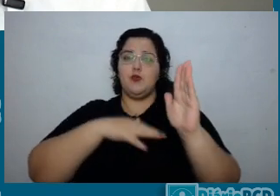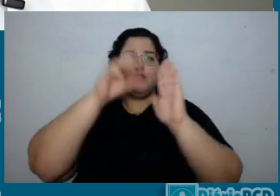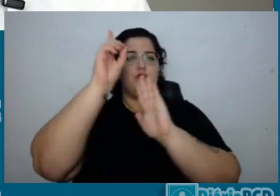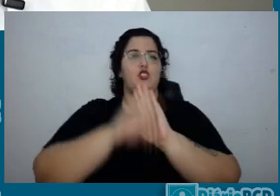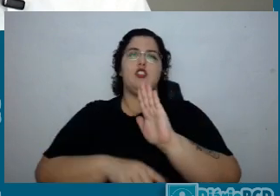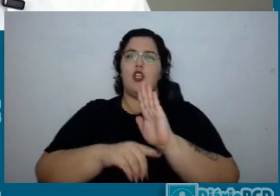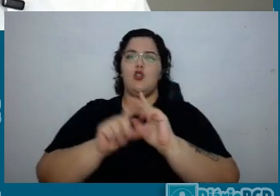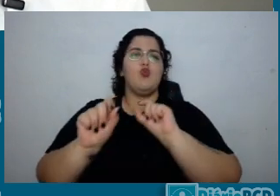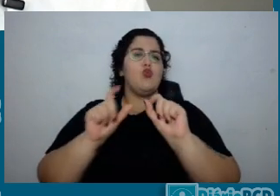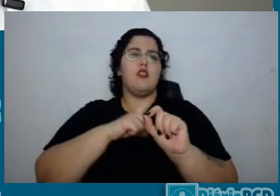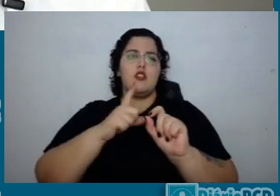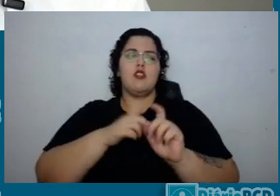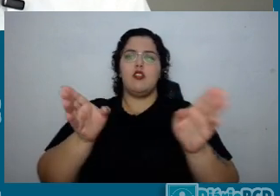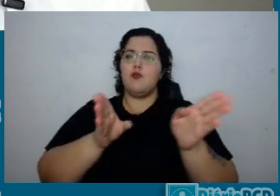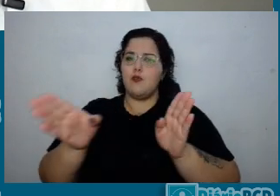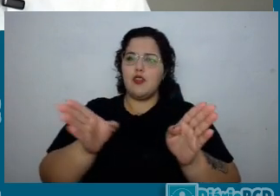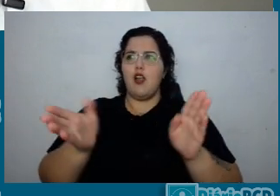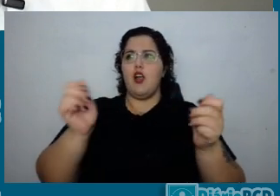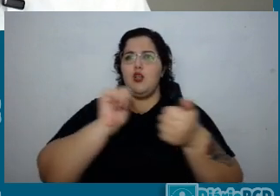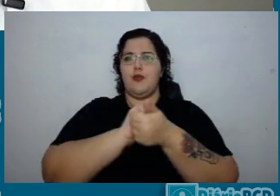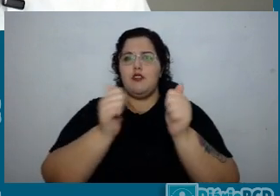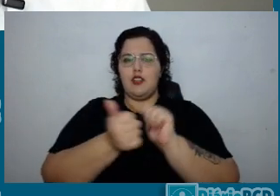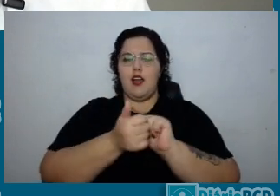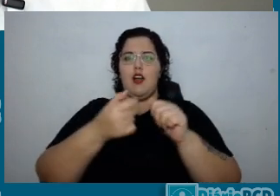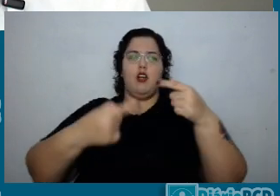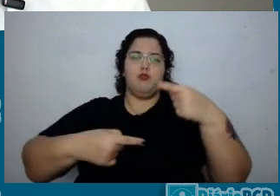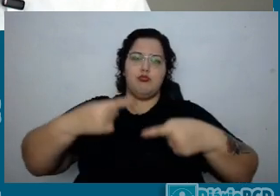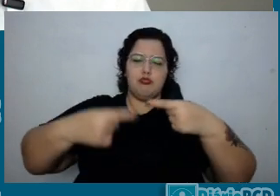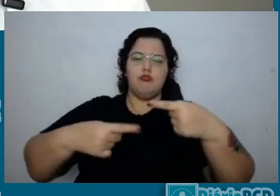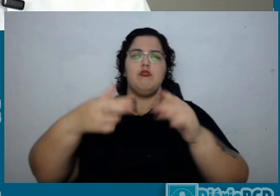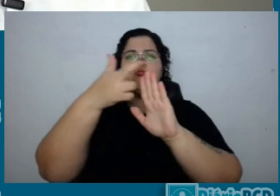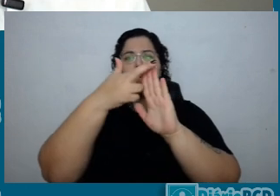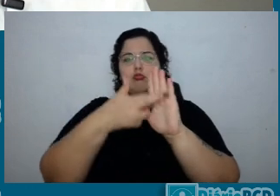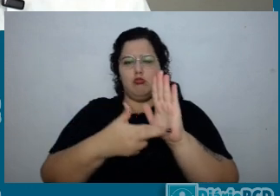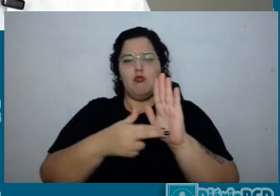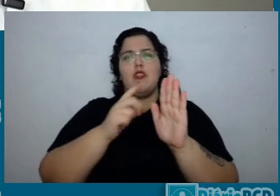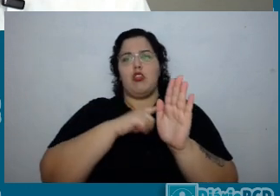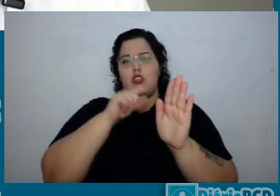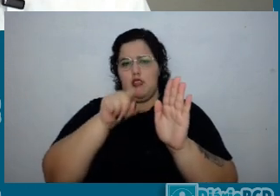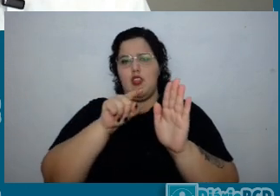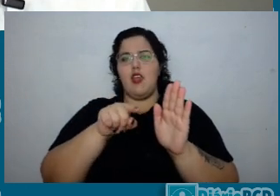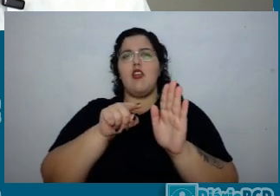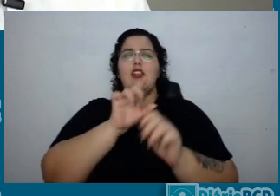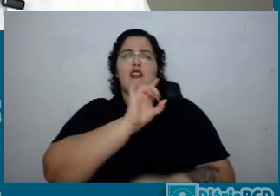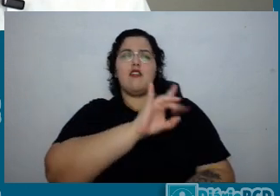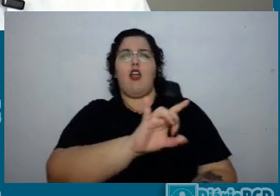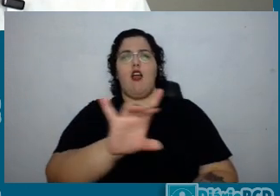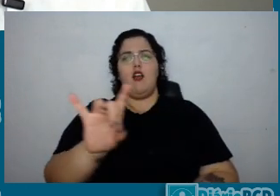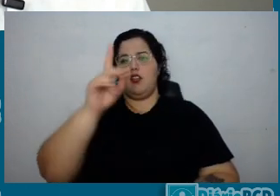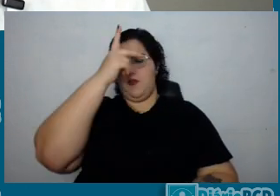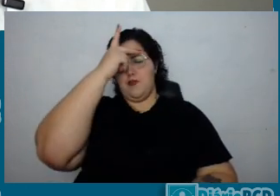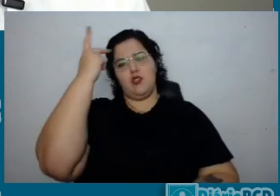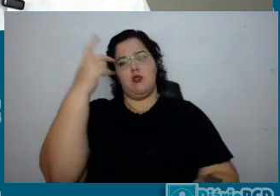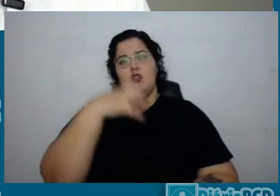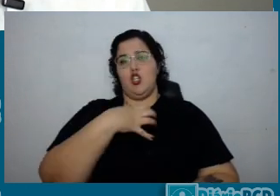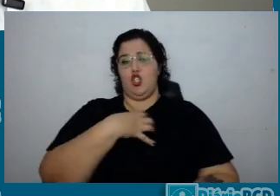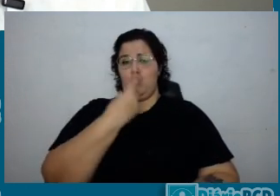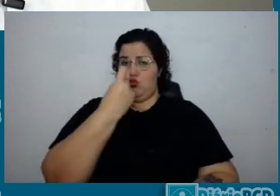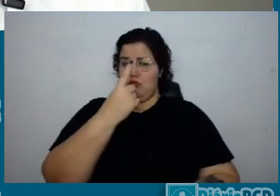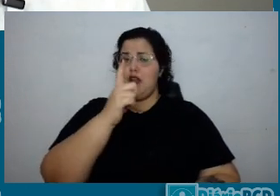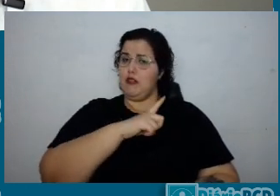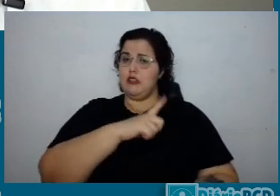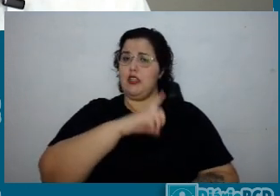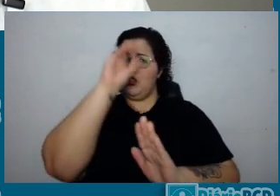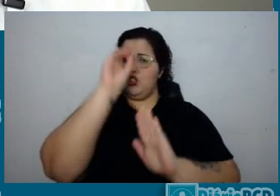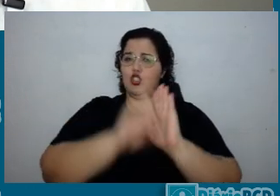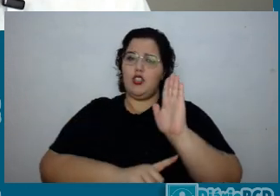apontar quais são os recursos de acessibilidade, customizar políticas públicas na medida da necessidade dos indivíduos com deficiência como sujeitos de